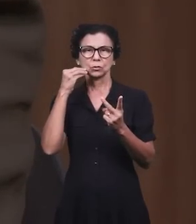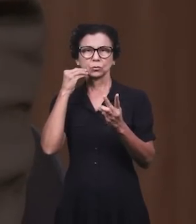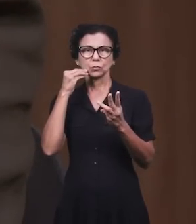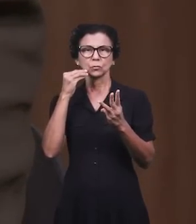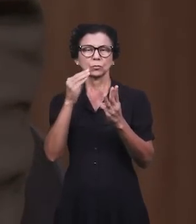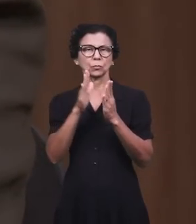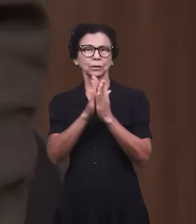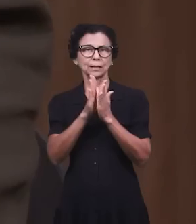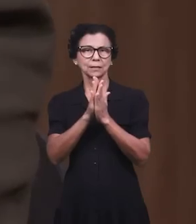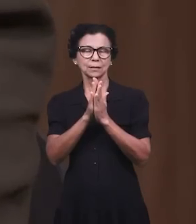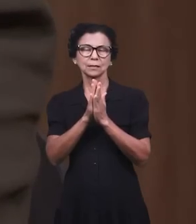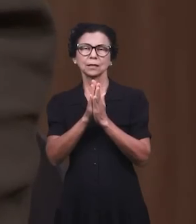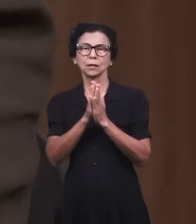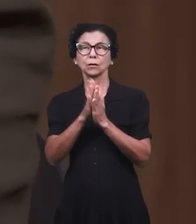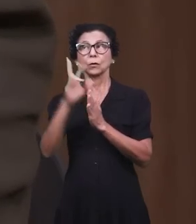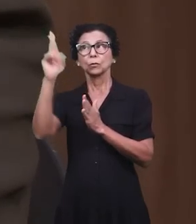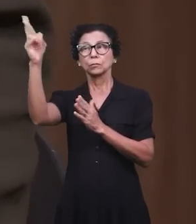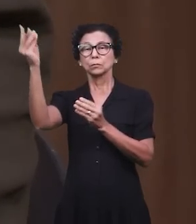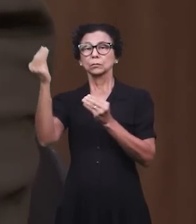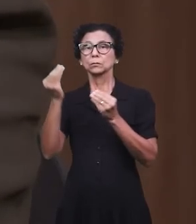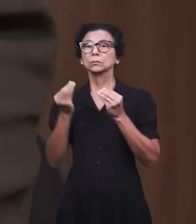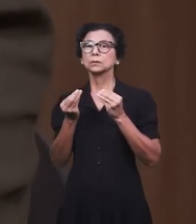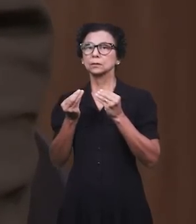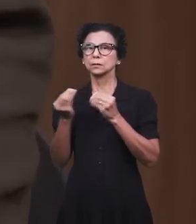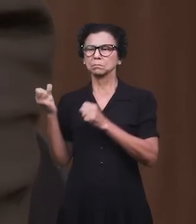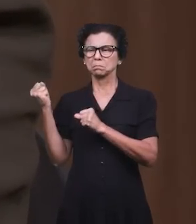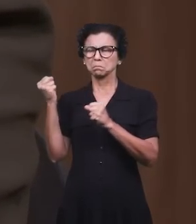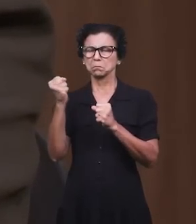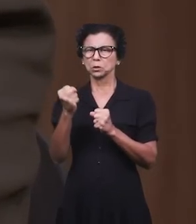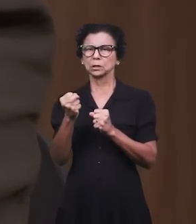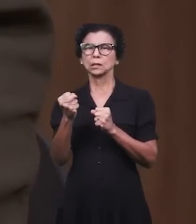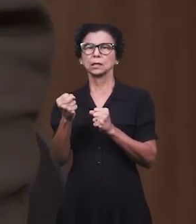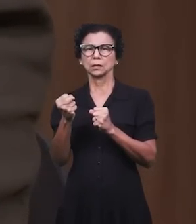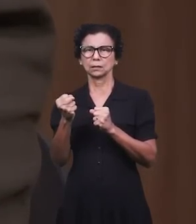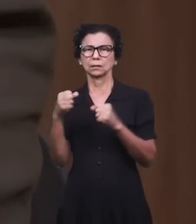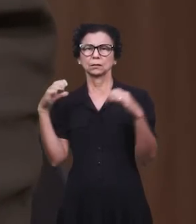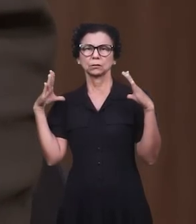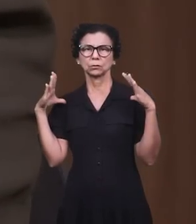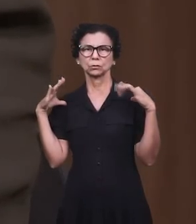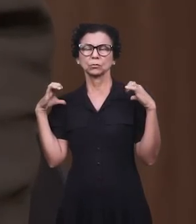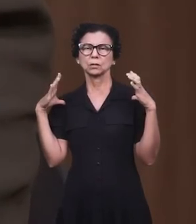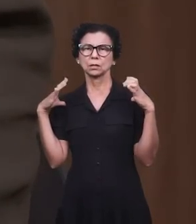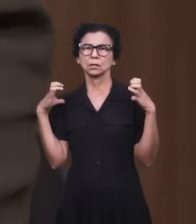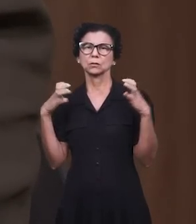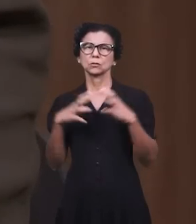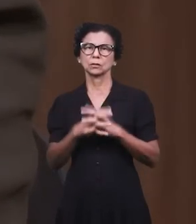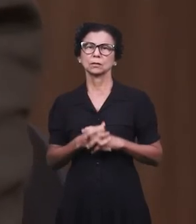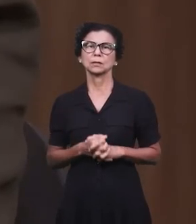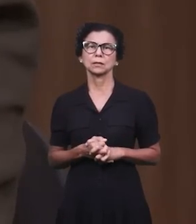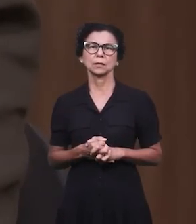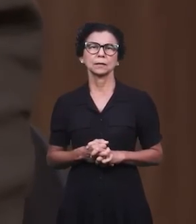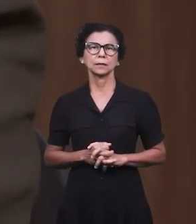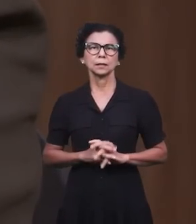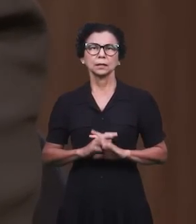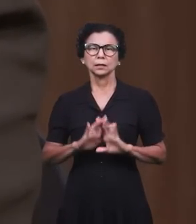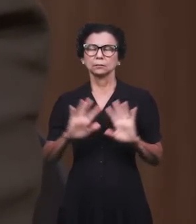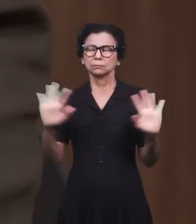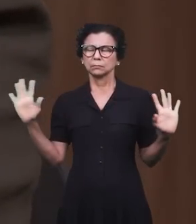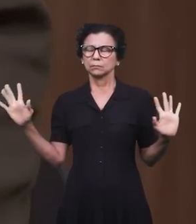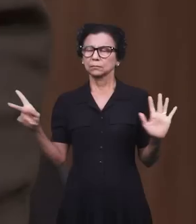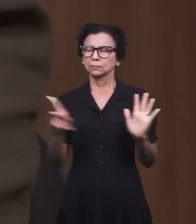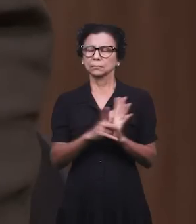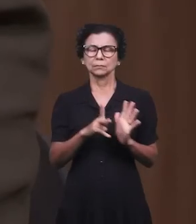vem da mão poderosa do Senhor, da operação dos anjos. Todo o material vem de fora. Ou seja, não pertence a esse